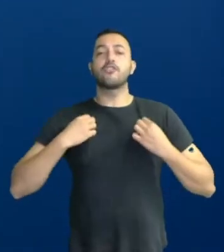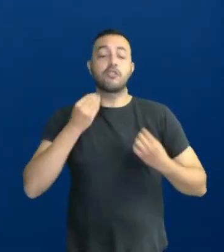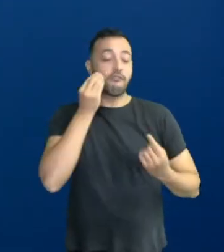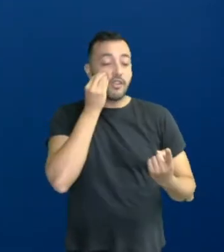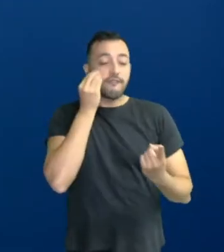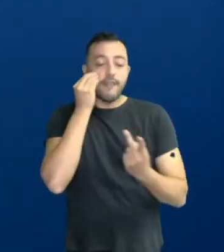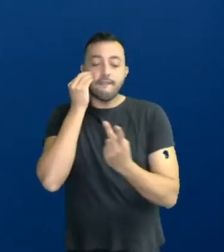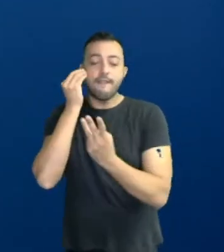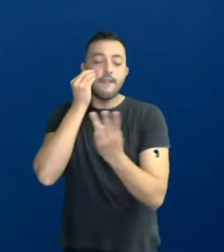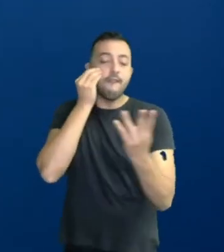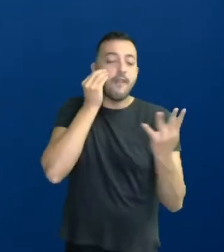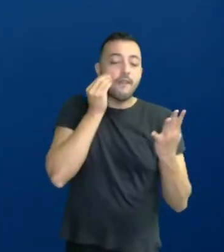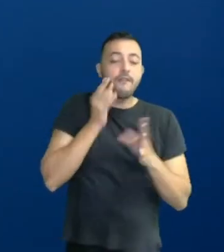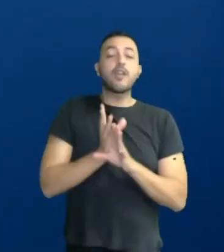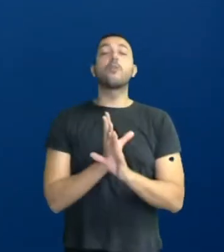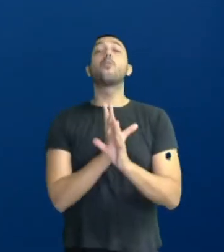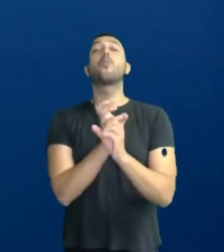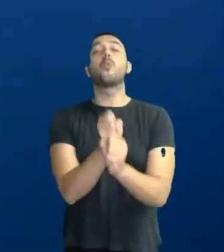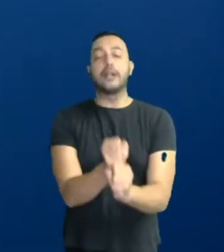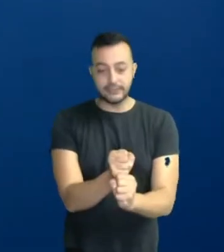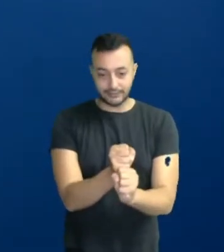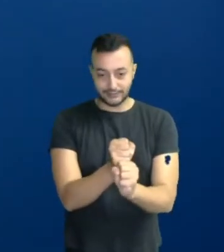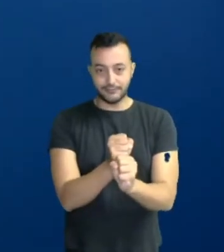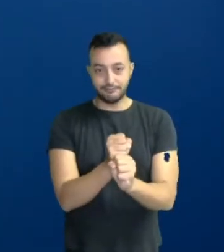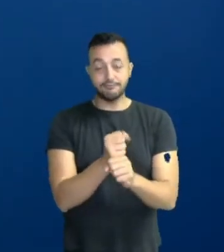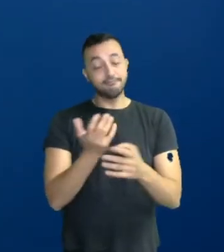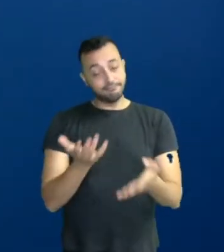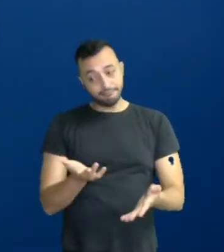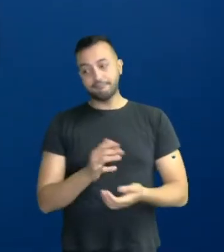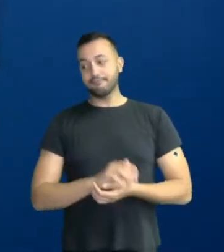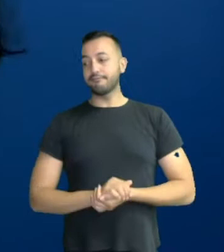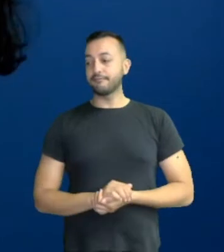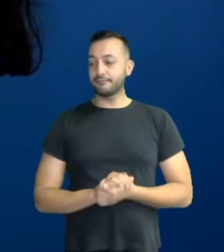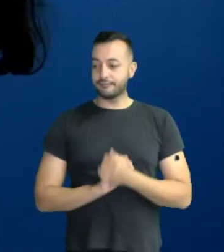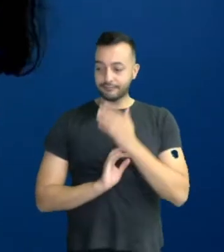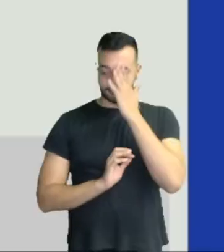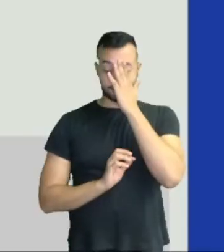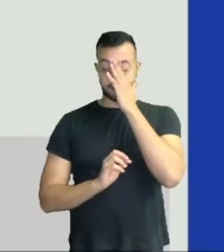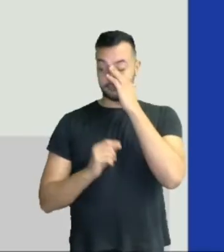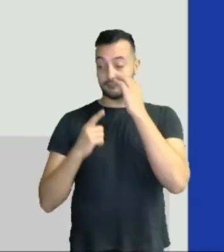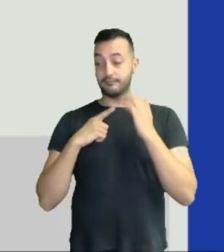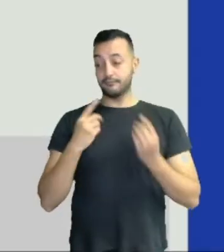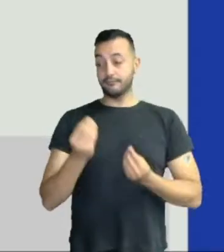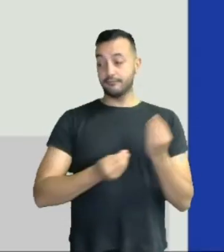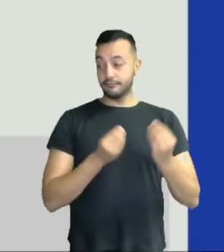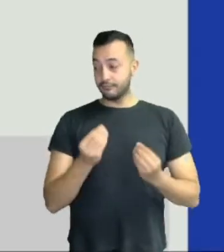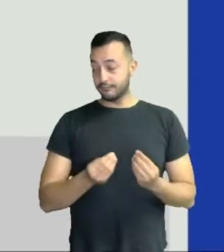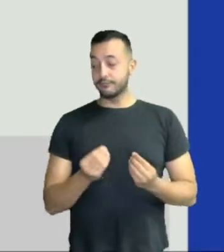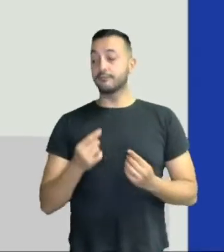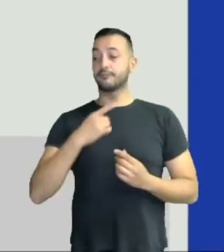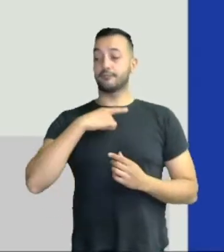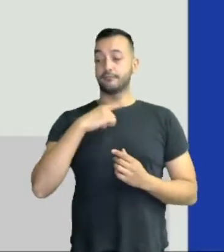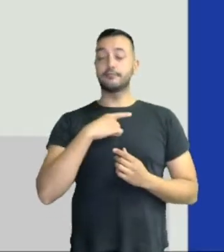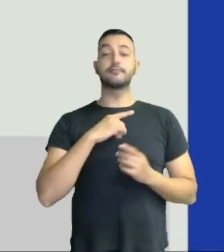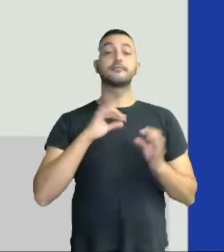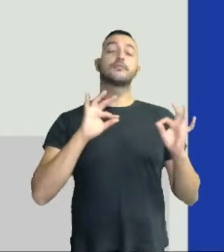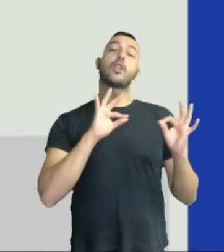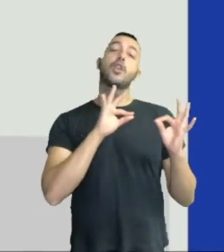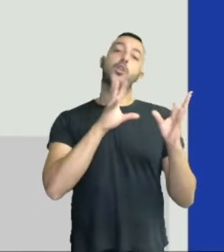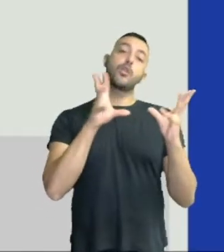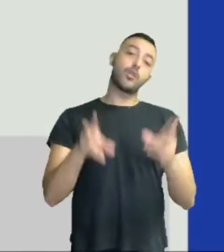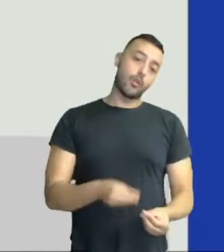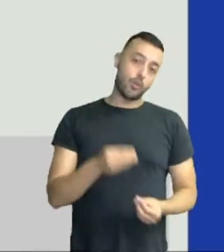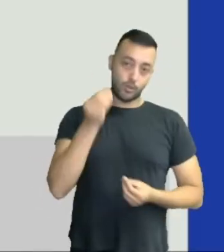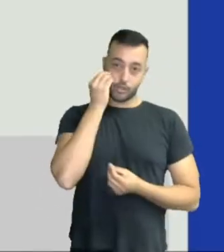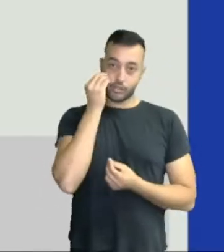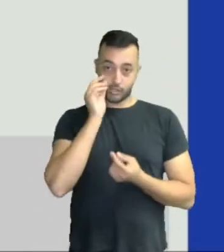vestir usando essa quantidade de roupas dele. Então, vamos lá. Eu tenho o seguinte, eu vou pegar todas as opções